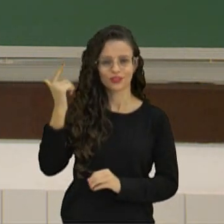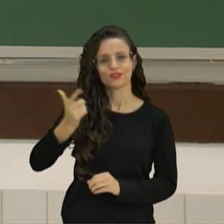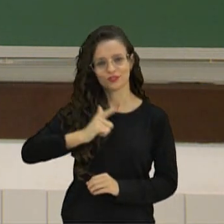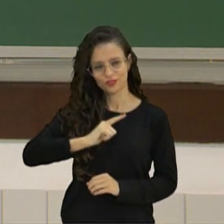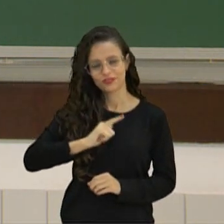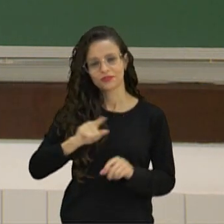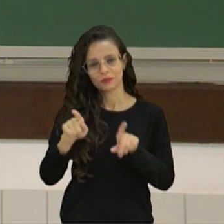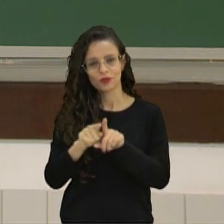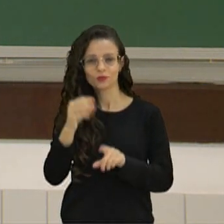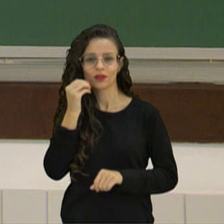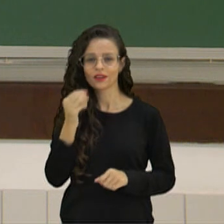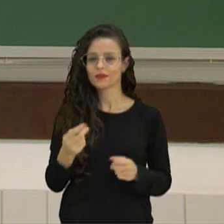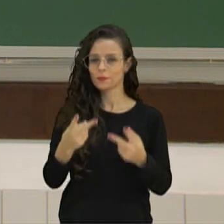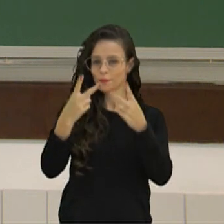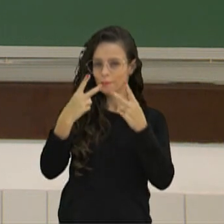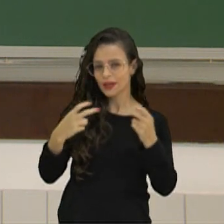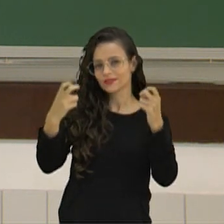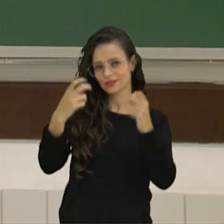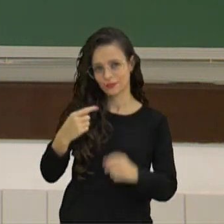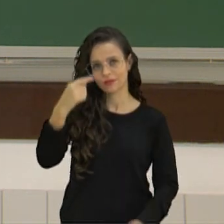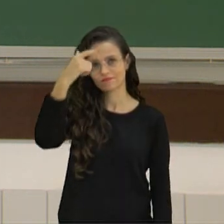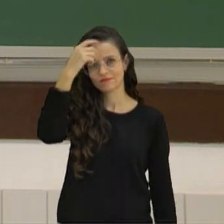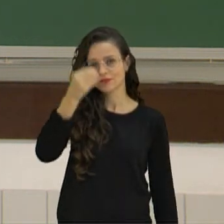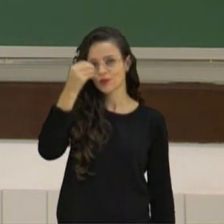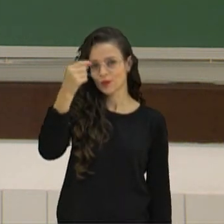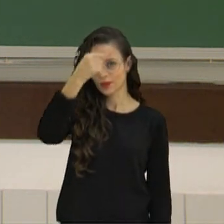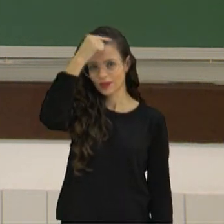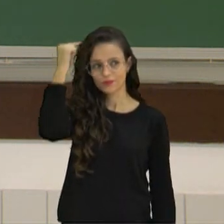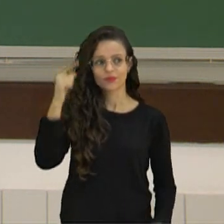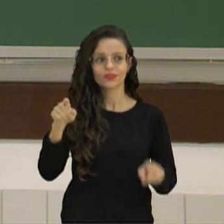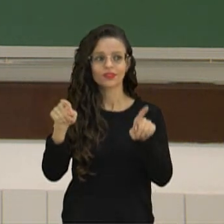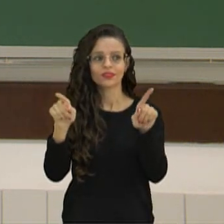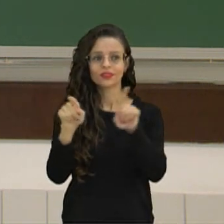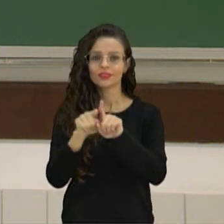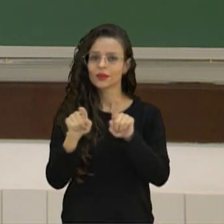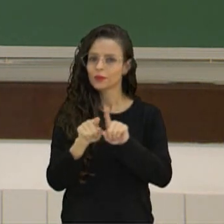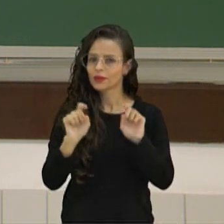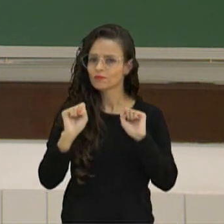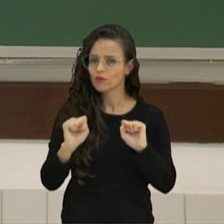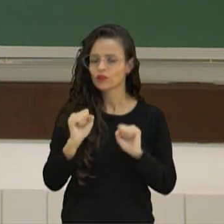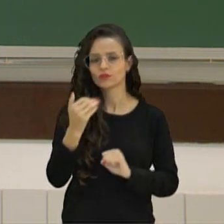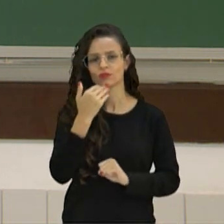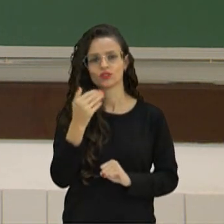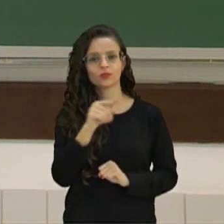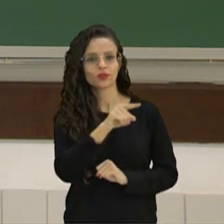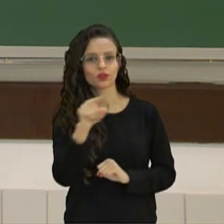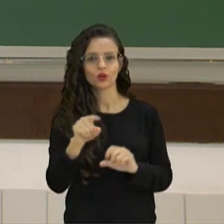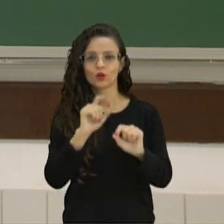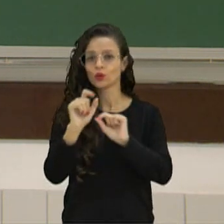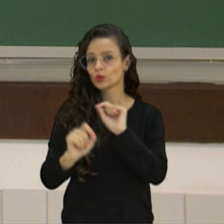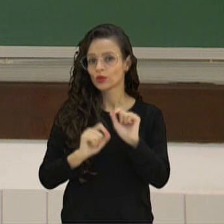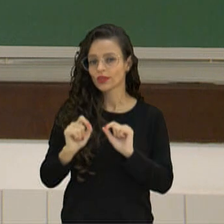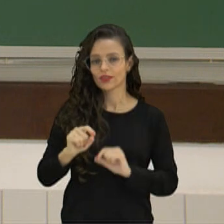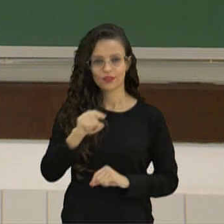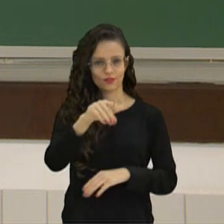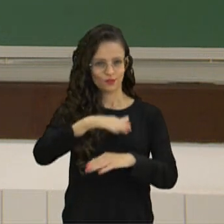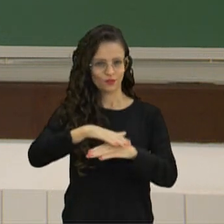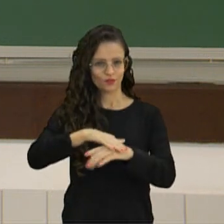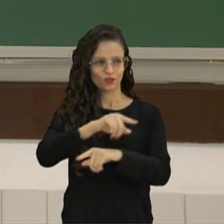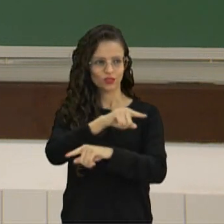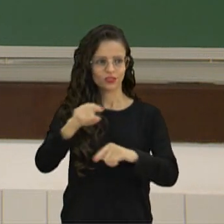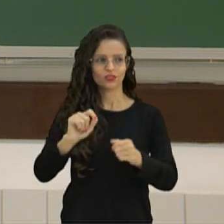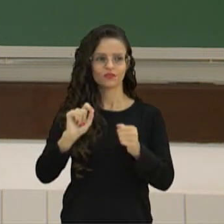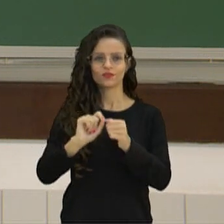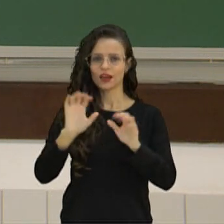tiveram a oportunidade de verificar. Como também, eu posso pedir para vocês o seguinte, vocês aí, cruzem